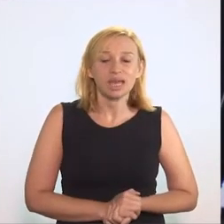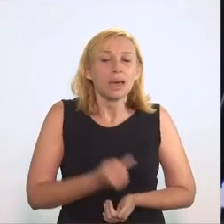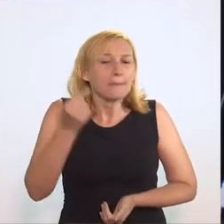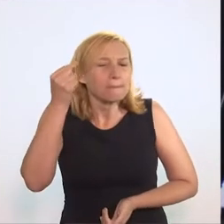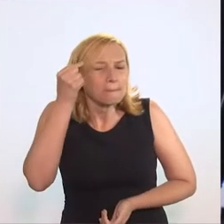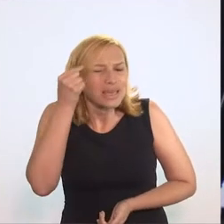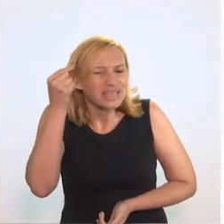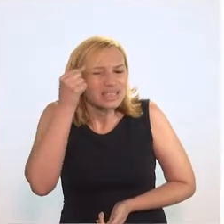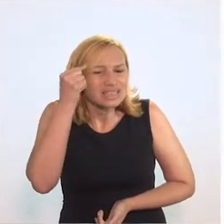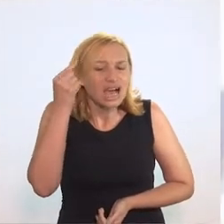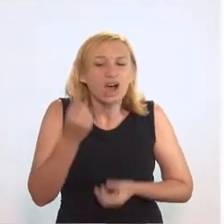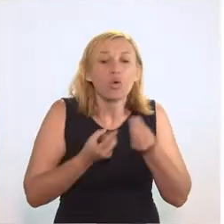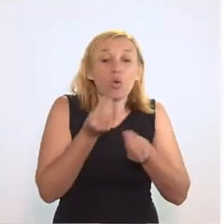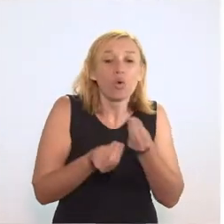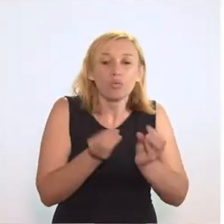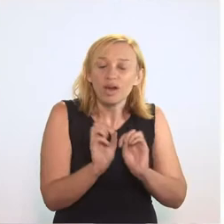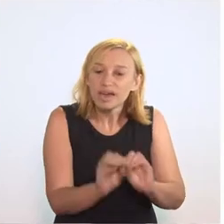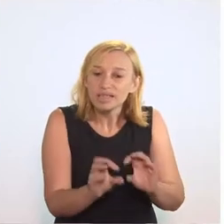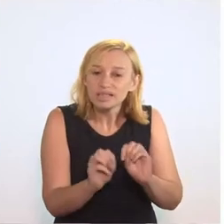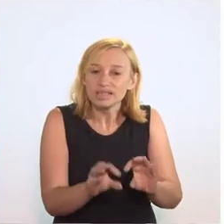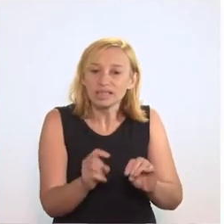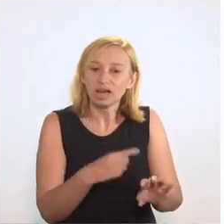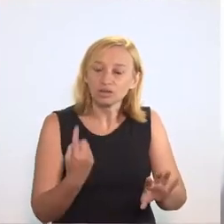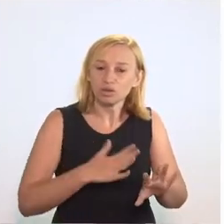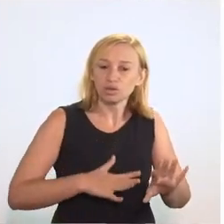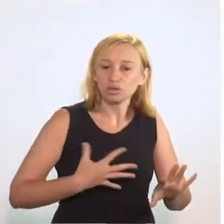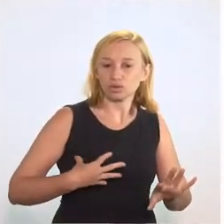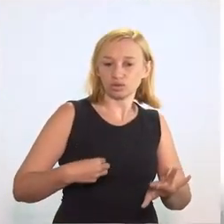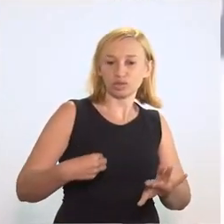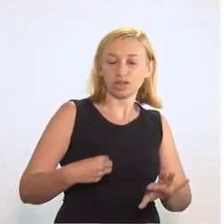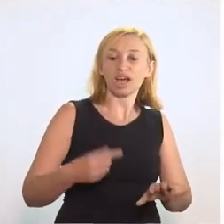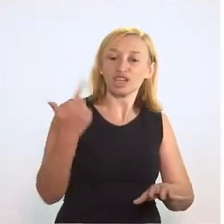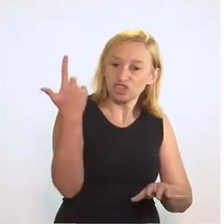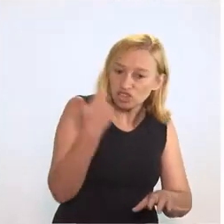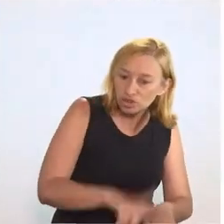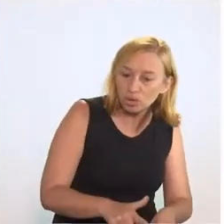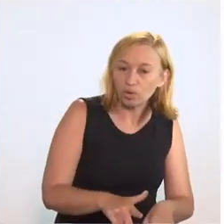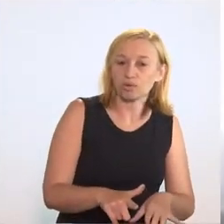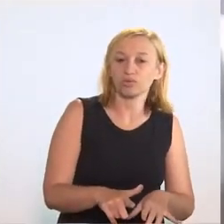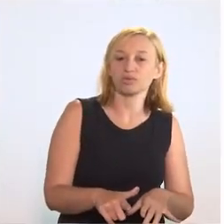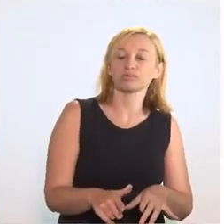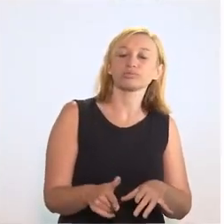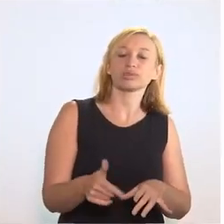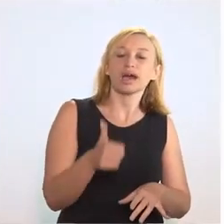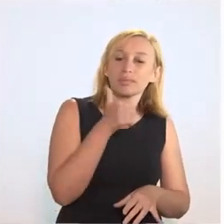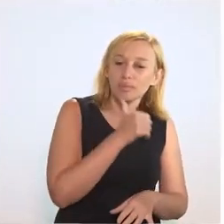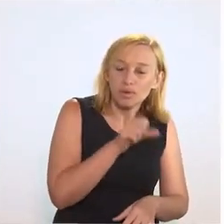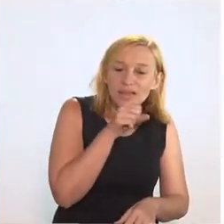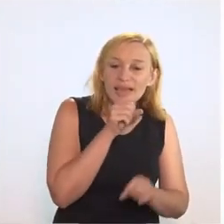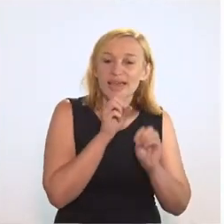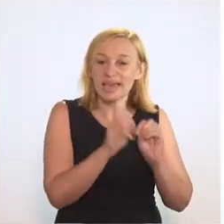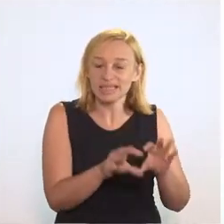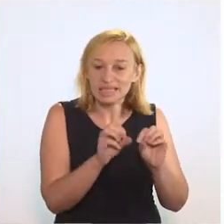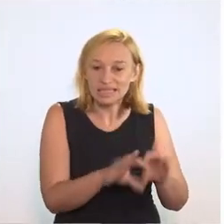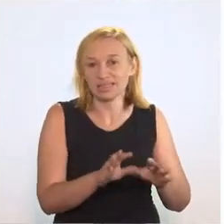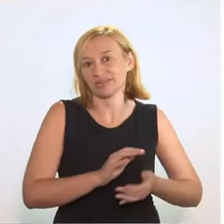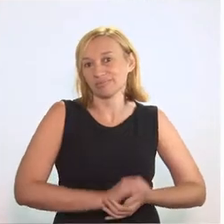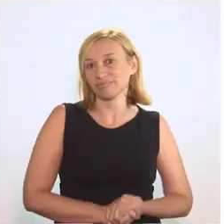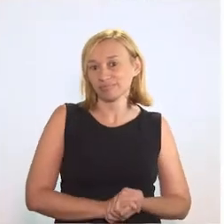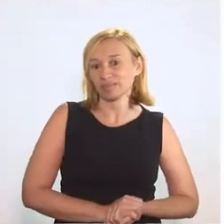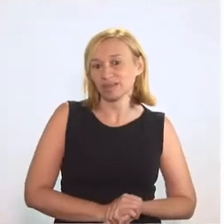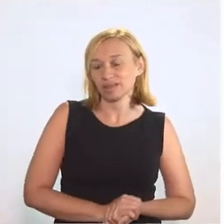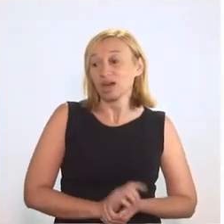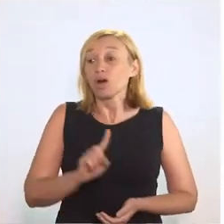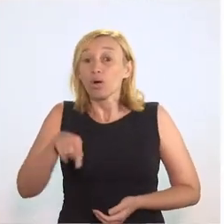Porque repensar como a gente está educando é, de novo, colocar nas costas das mulheres. Porque quem está educando são as mulheres. Então, nem